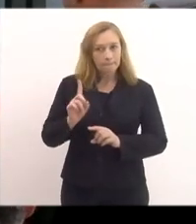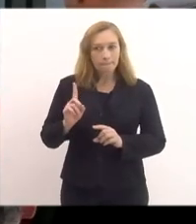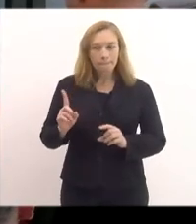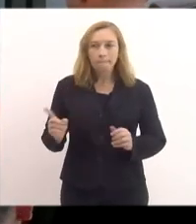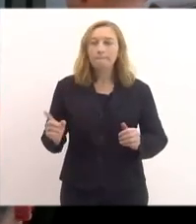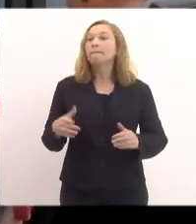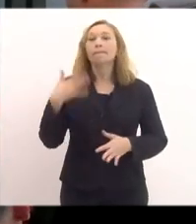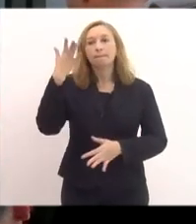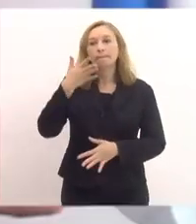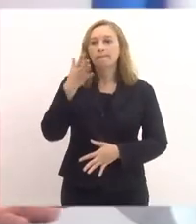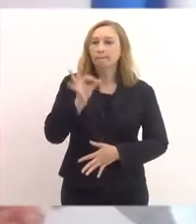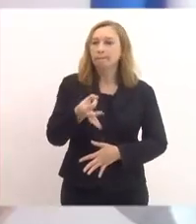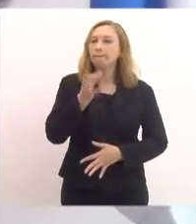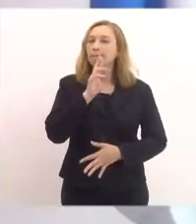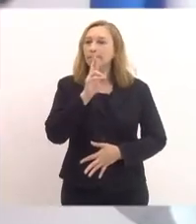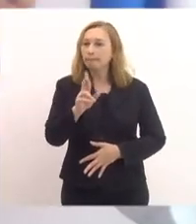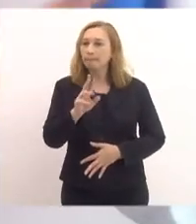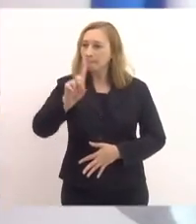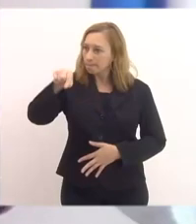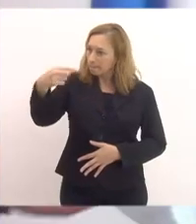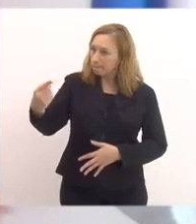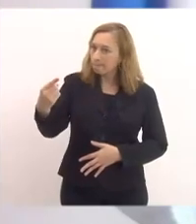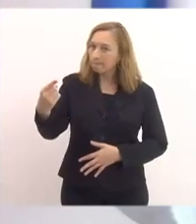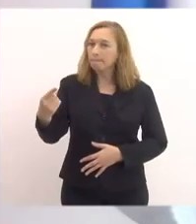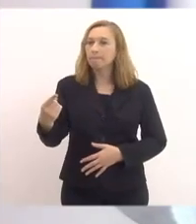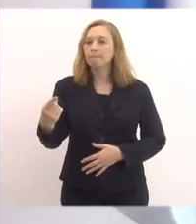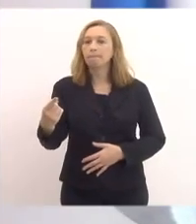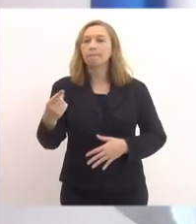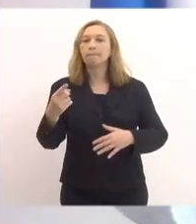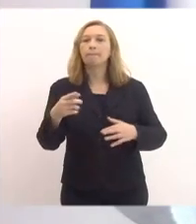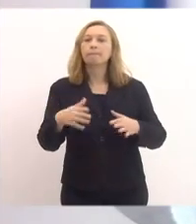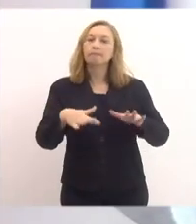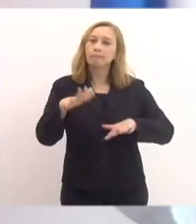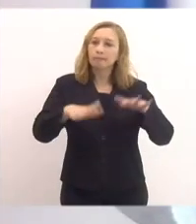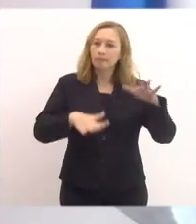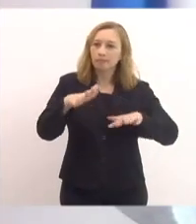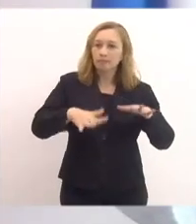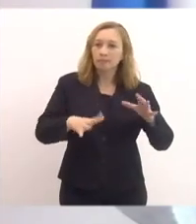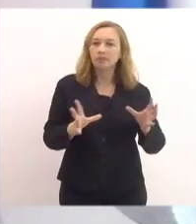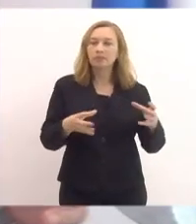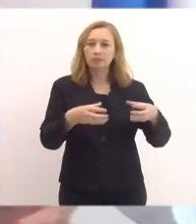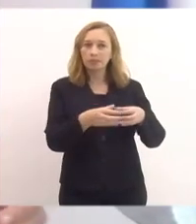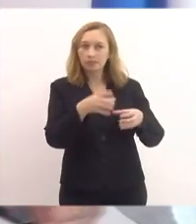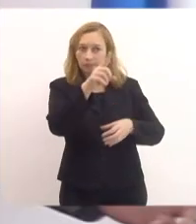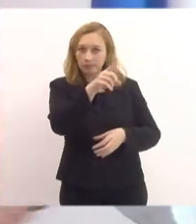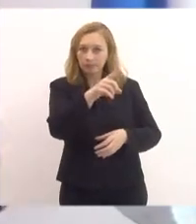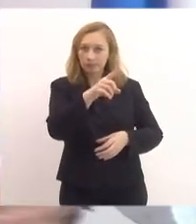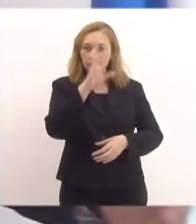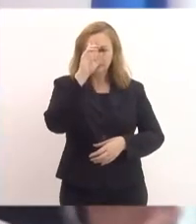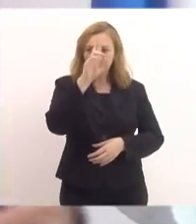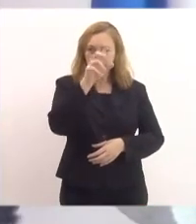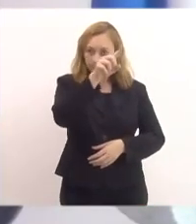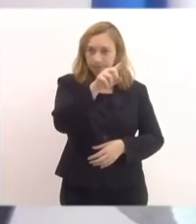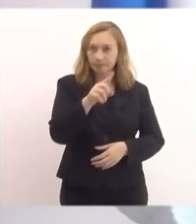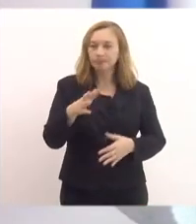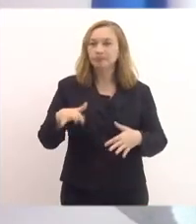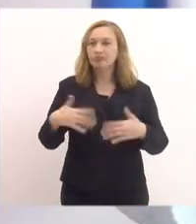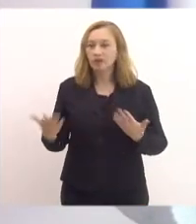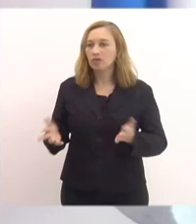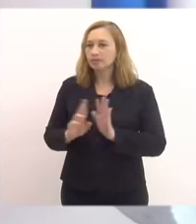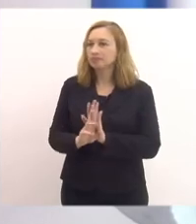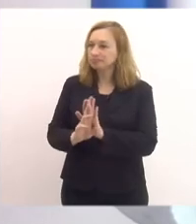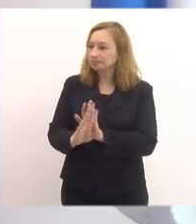com uma mensagem, claro que a resposta não é agora, porque depende de uma questão hierárquica do comando, embora Vossa Excelências tenham a